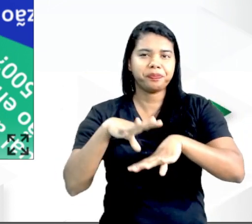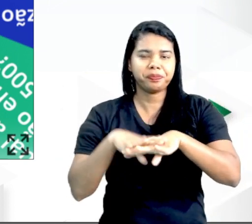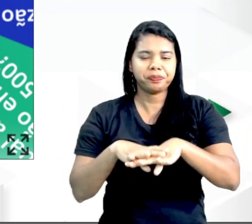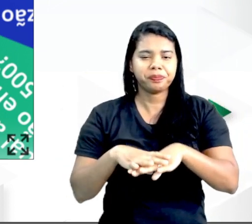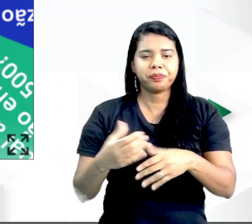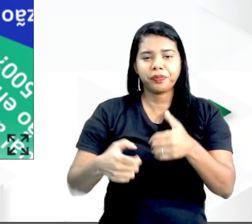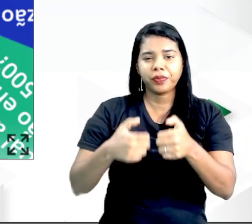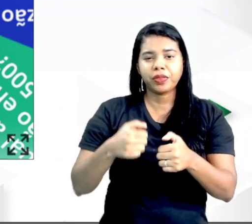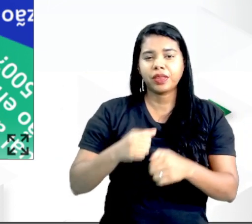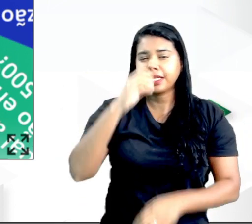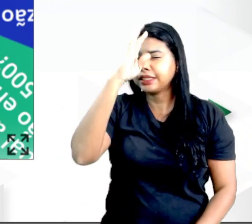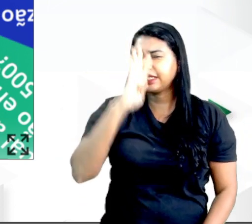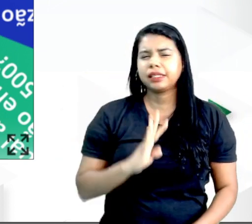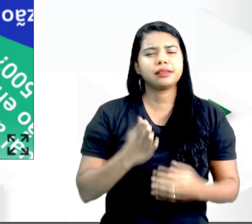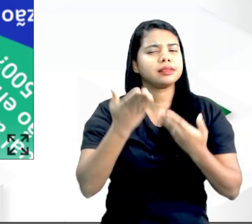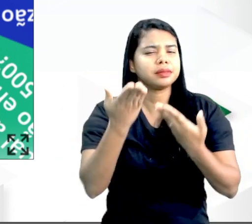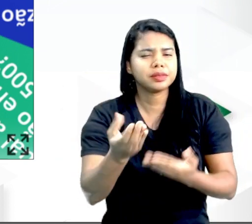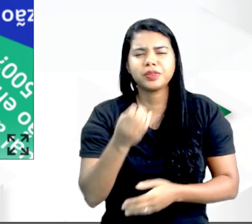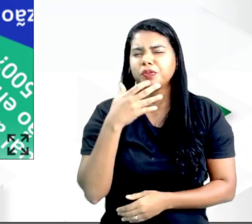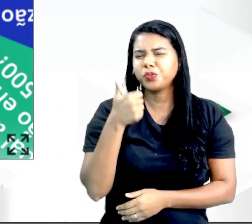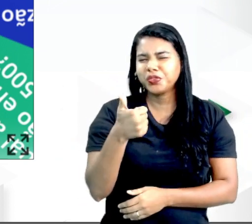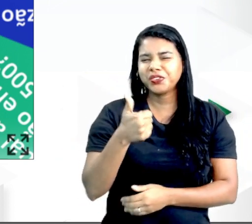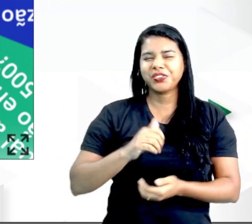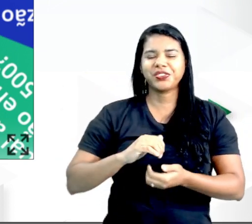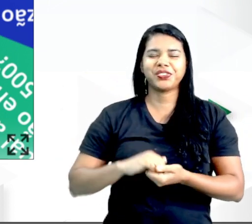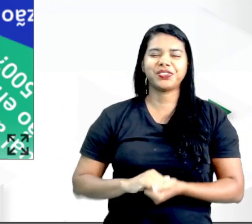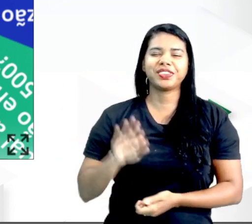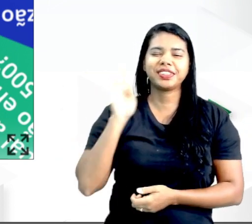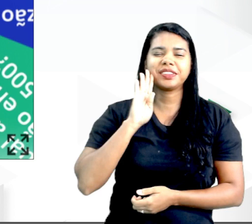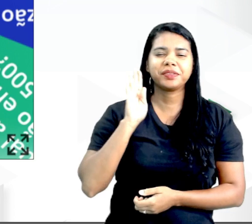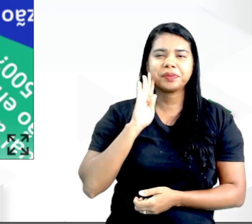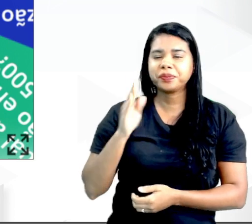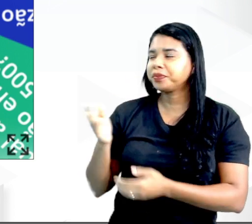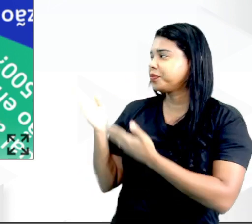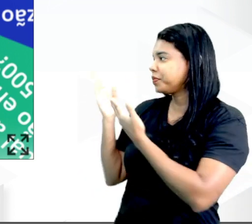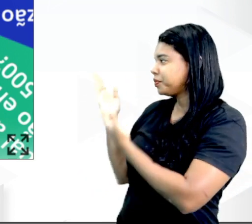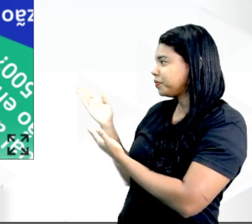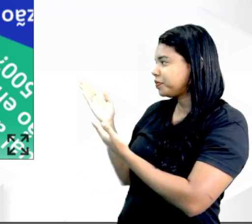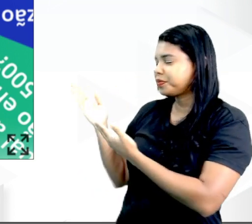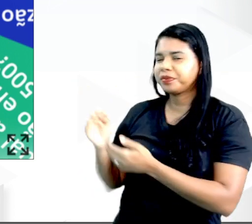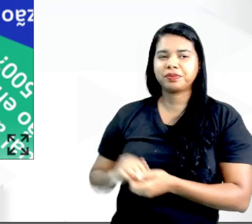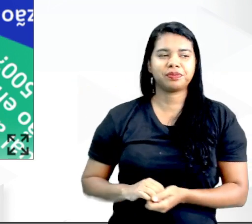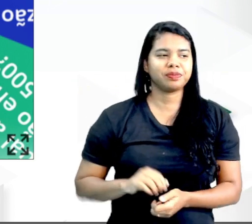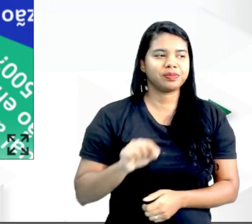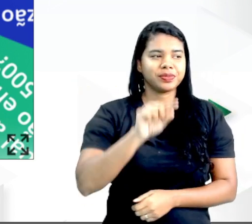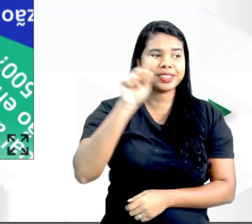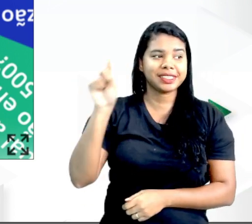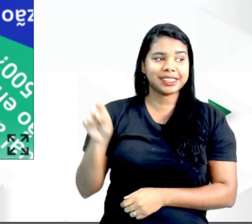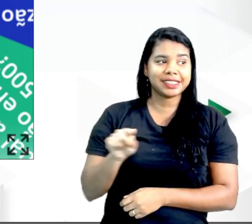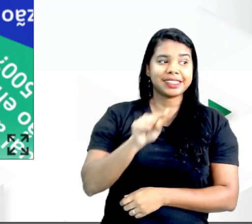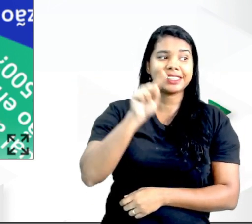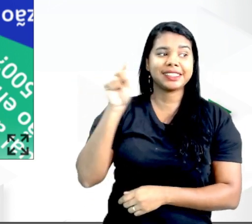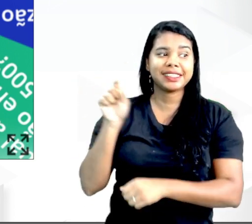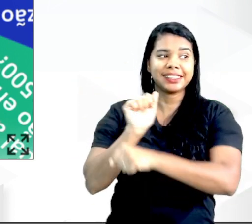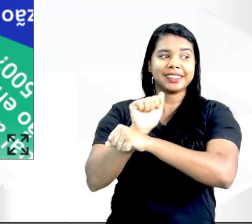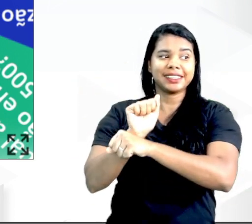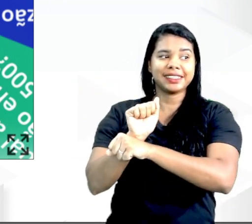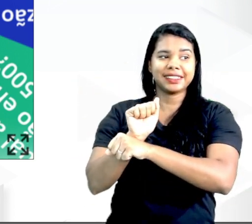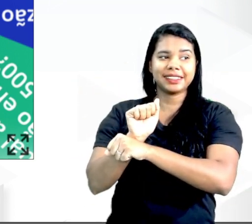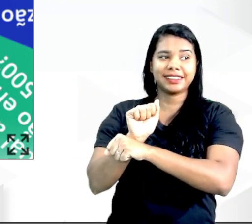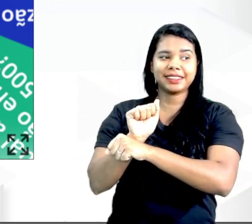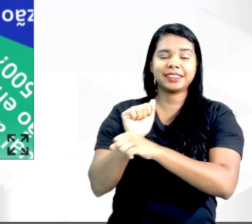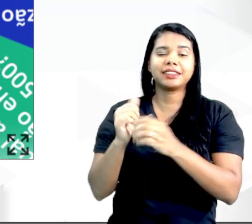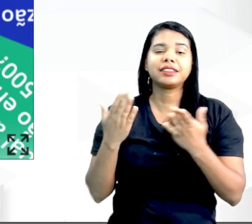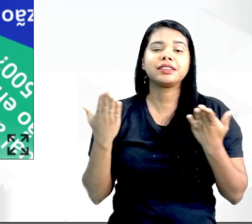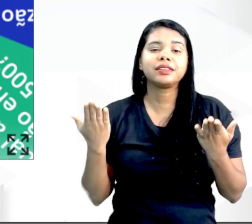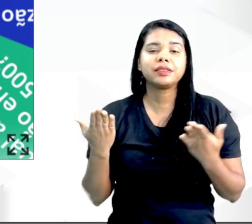gratuito para você ter acesso a ele, ok? Eu fiz a roleta rodar, essa é uma das plataformas, e ela parou aí, ó.